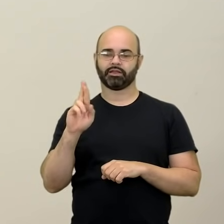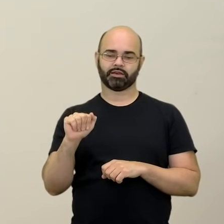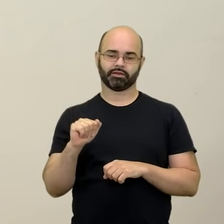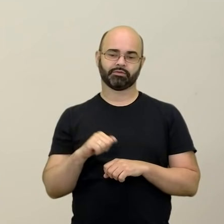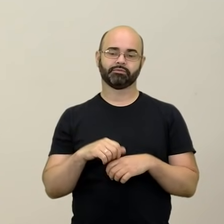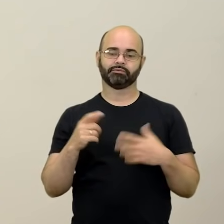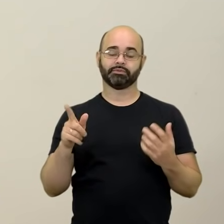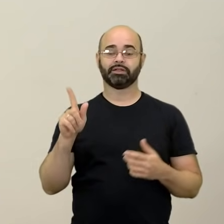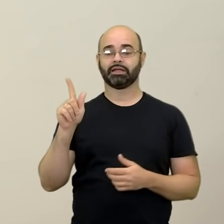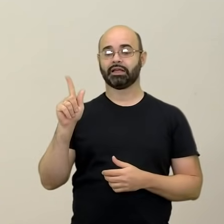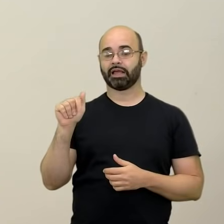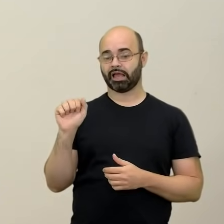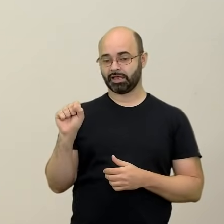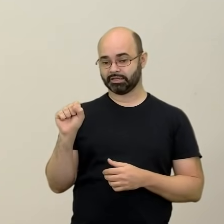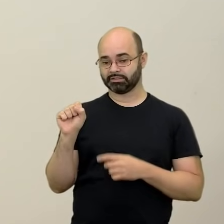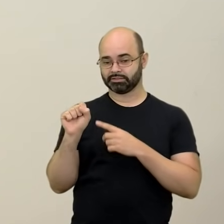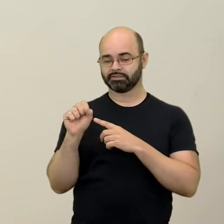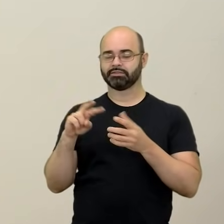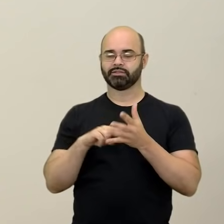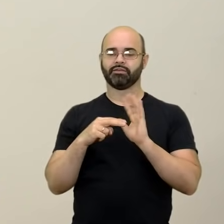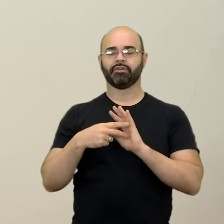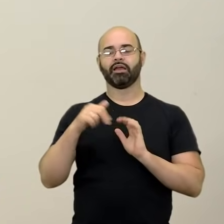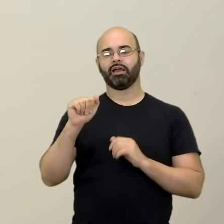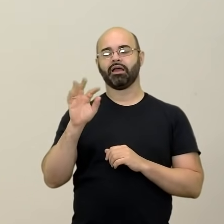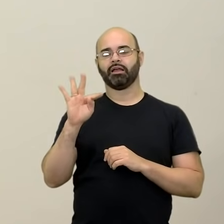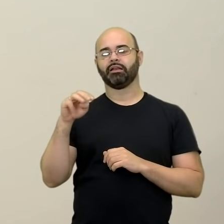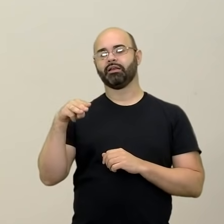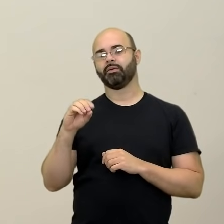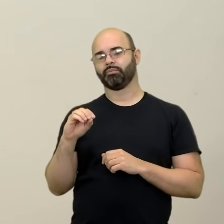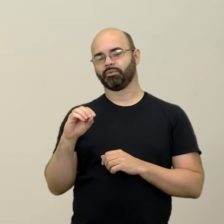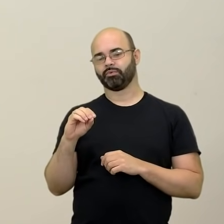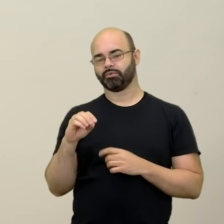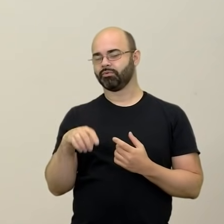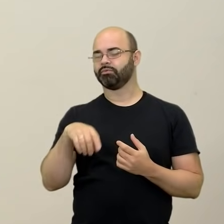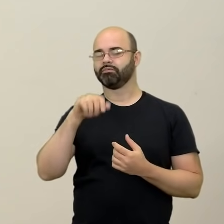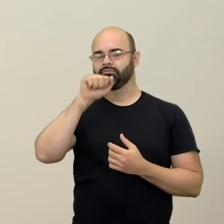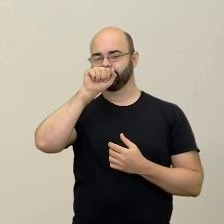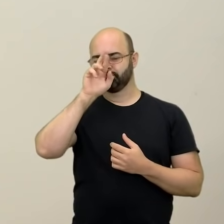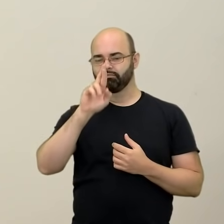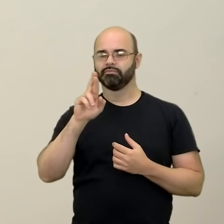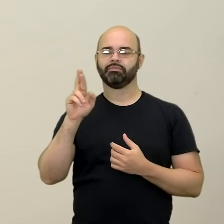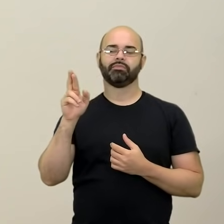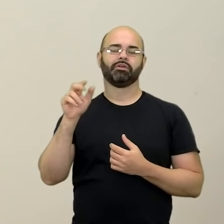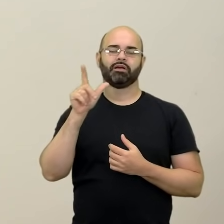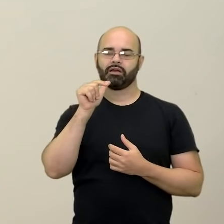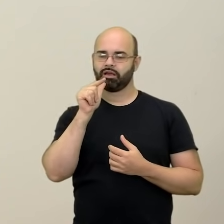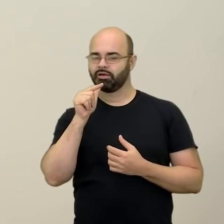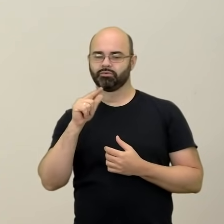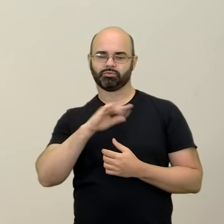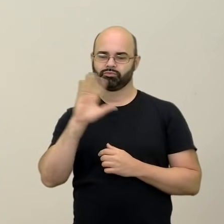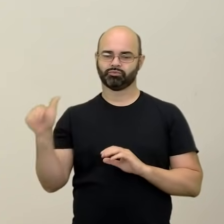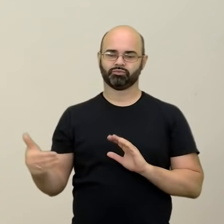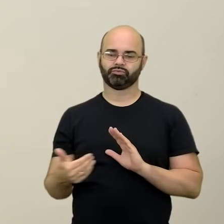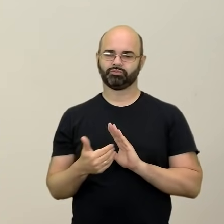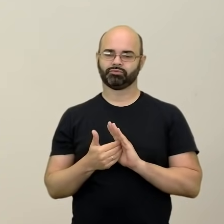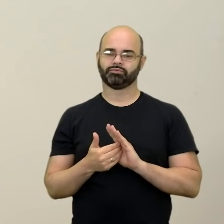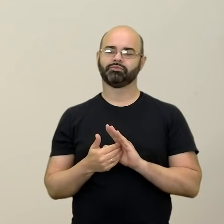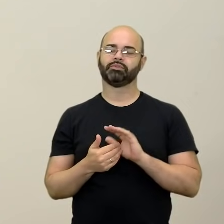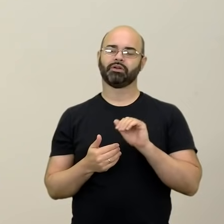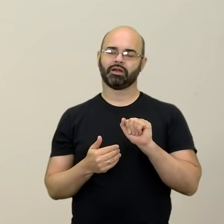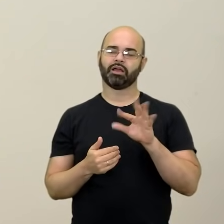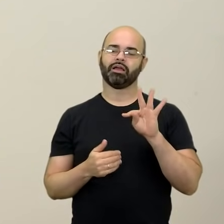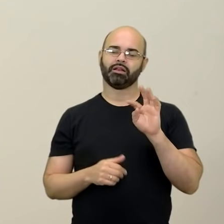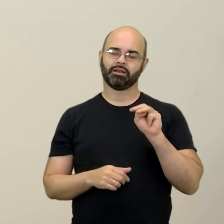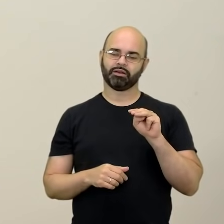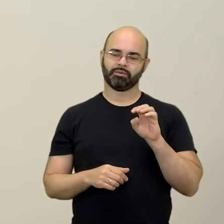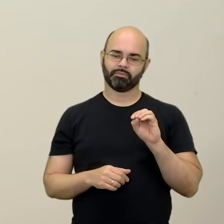e gás é átimo tão atmosfera todos os gases vapor da água etc alternativa B seria